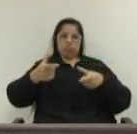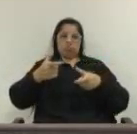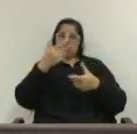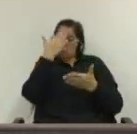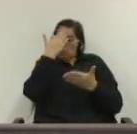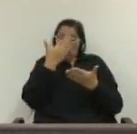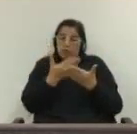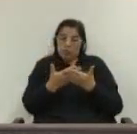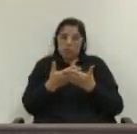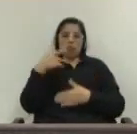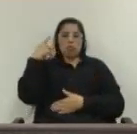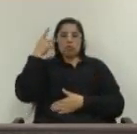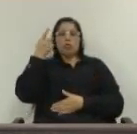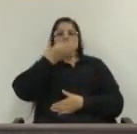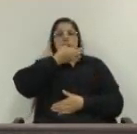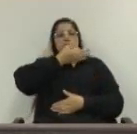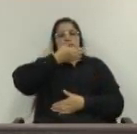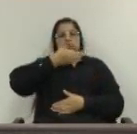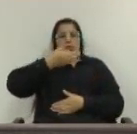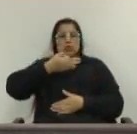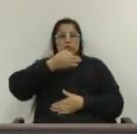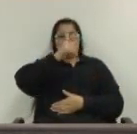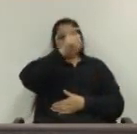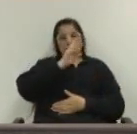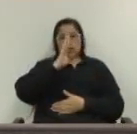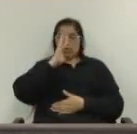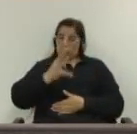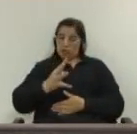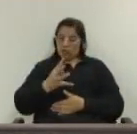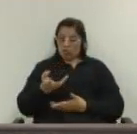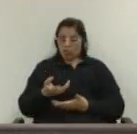de dar a sua opinião sobre o fato.